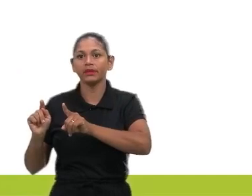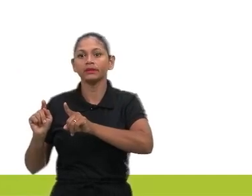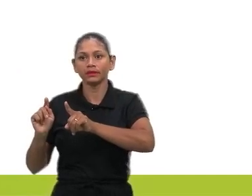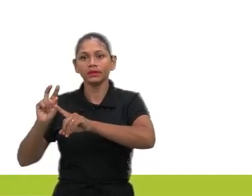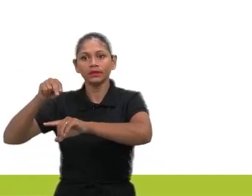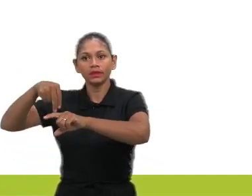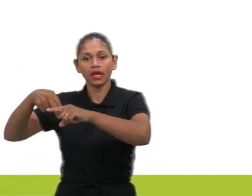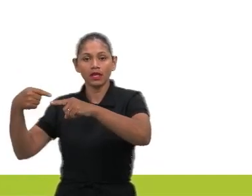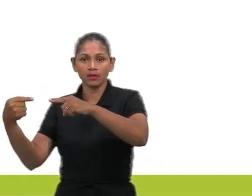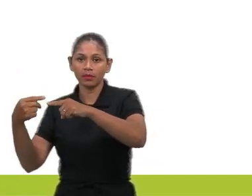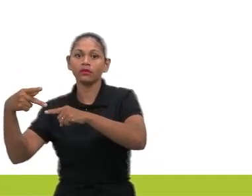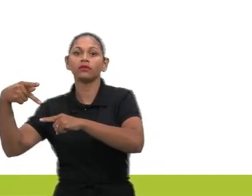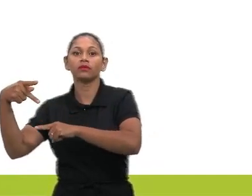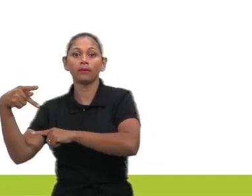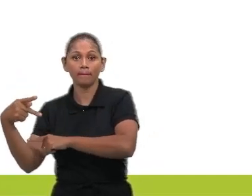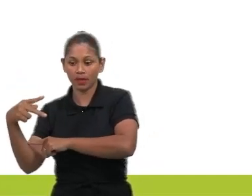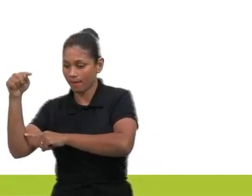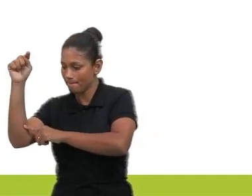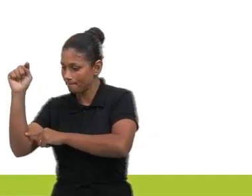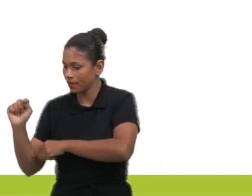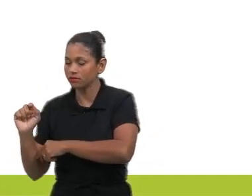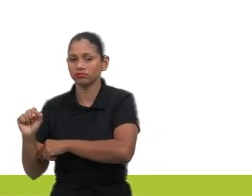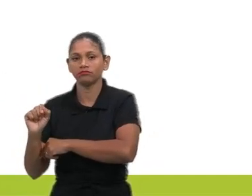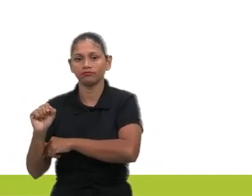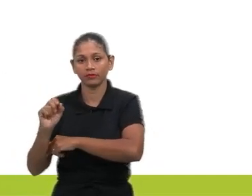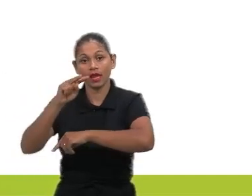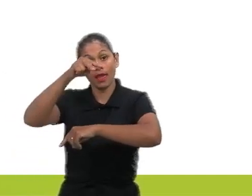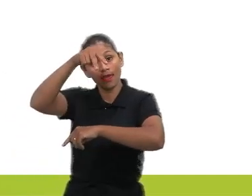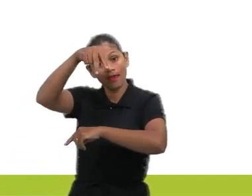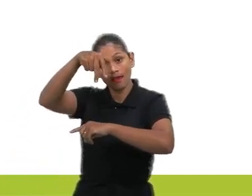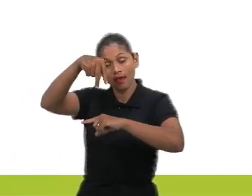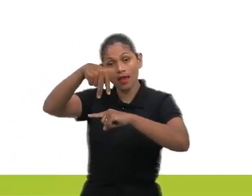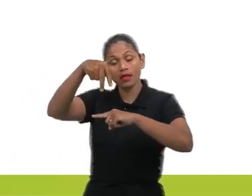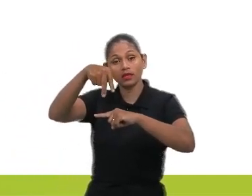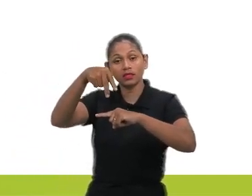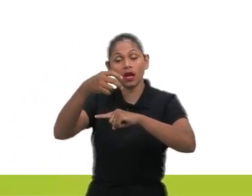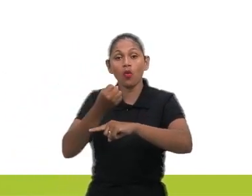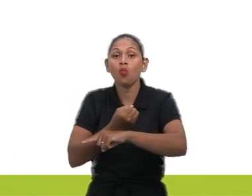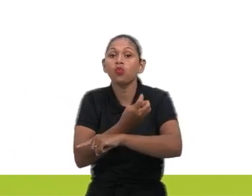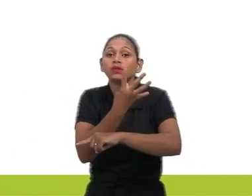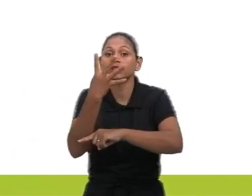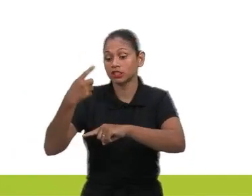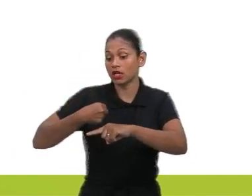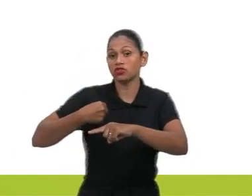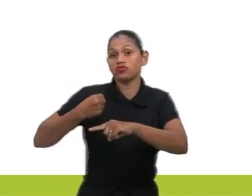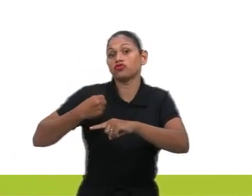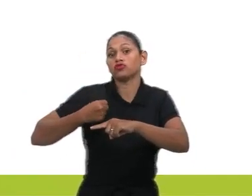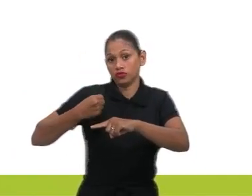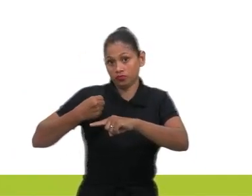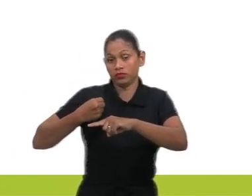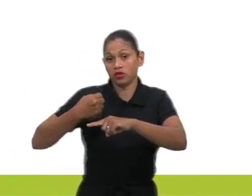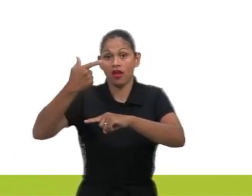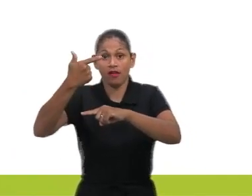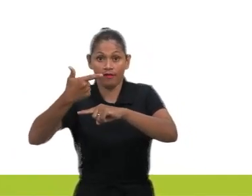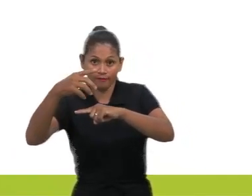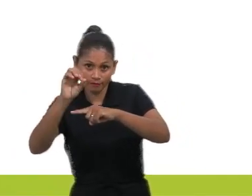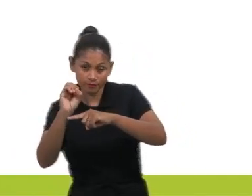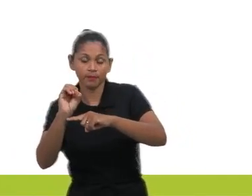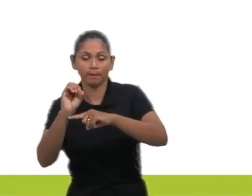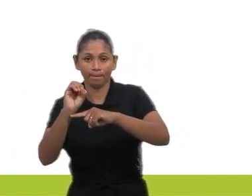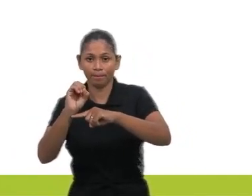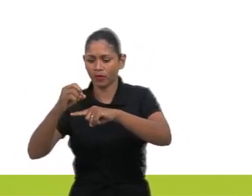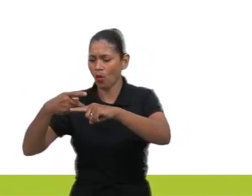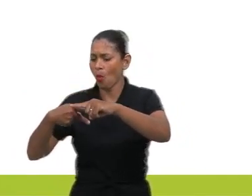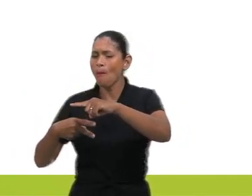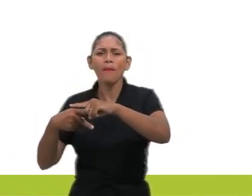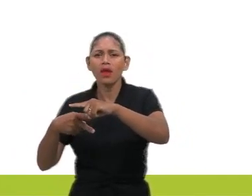Socorro. N é a quantidade de times que você tem. N é a quantidade de elementos que você tem, que é 20. E o P é